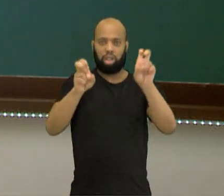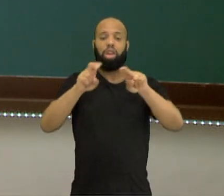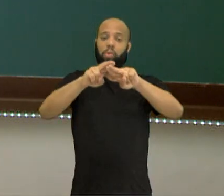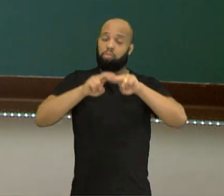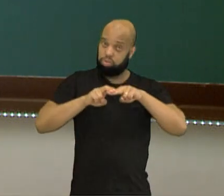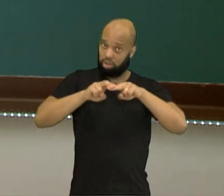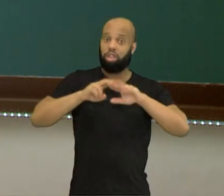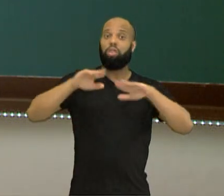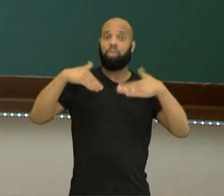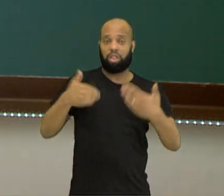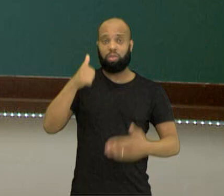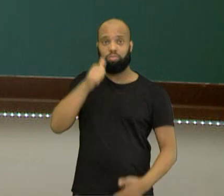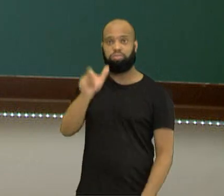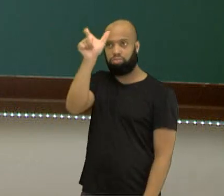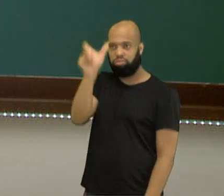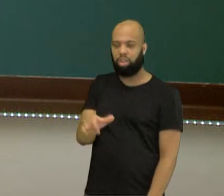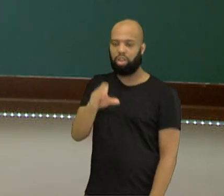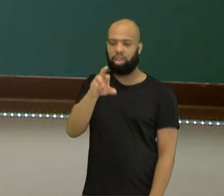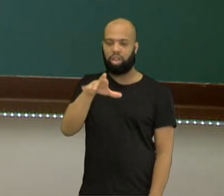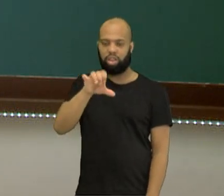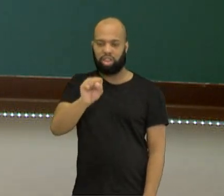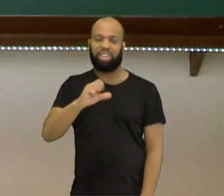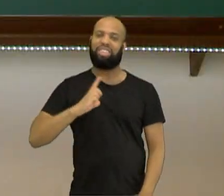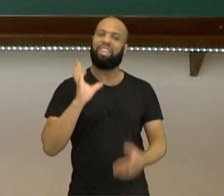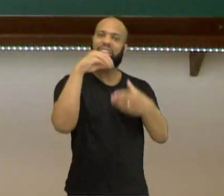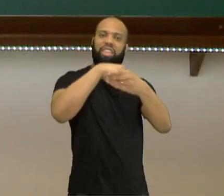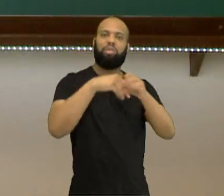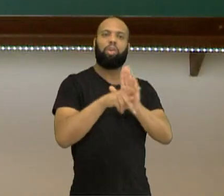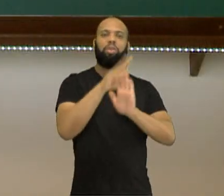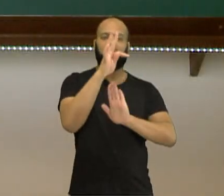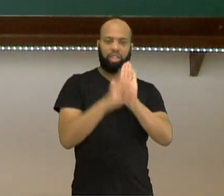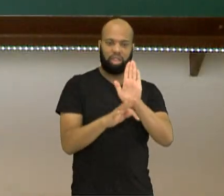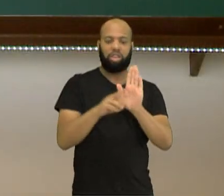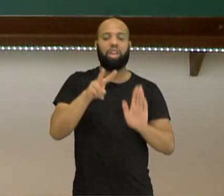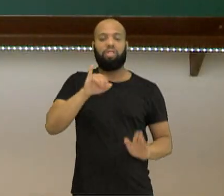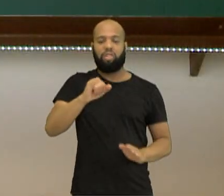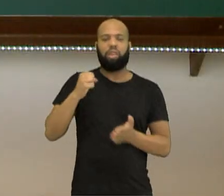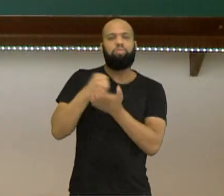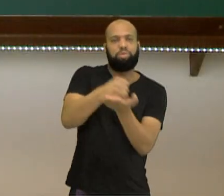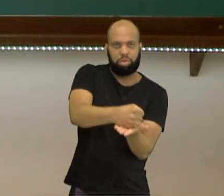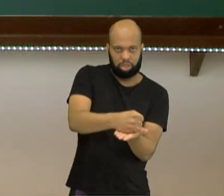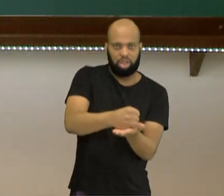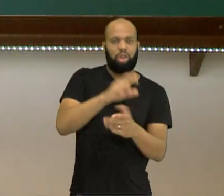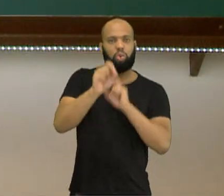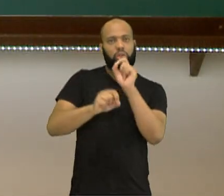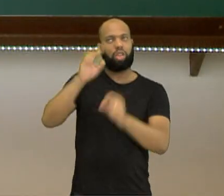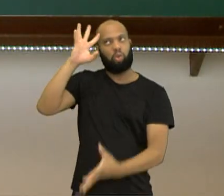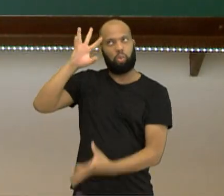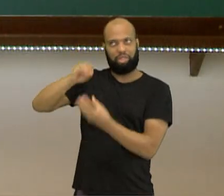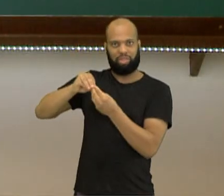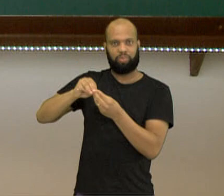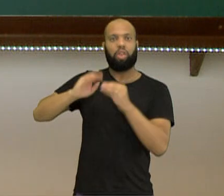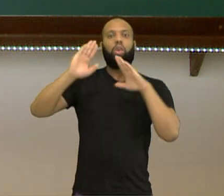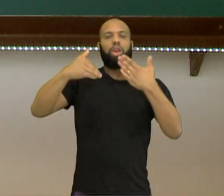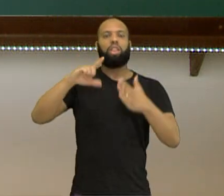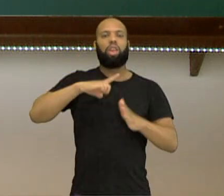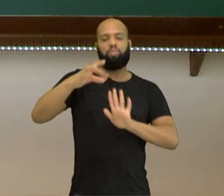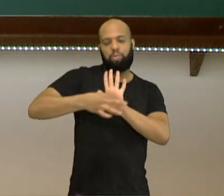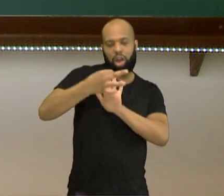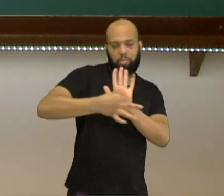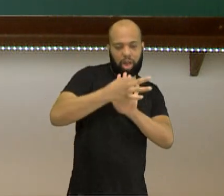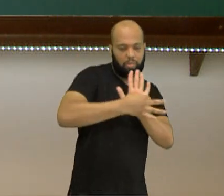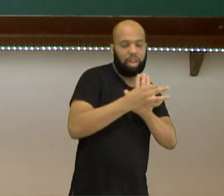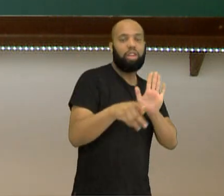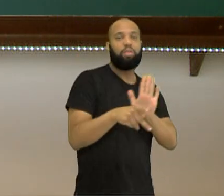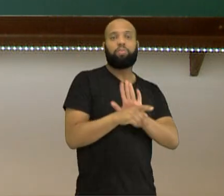isso, ela vem para o texto. Ela vem para quê? Para auxiliar a compreensão. Então é um argumento de